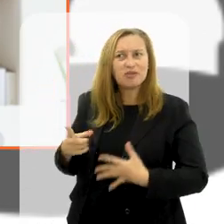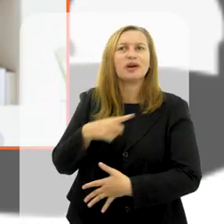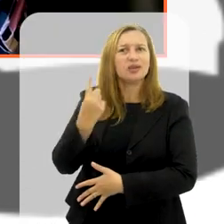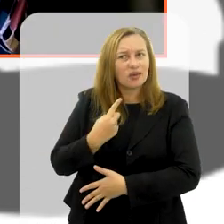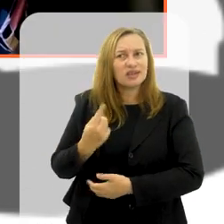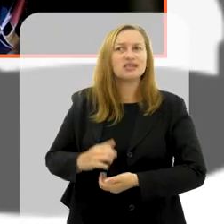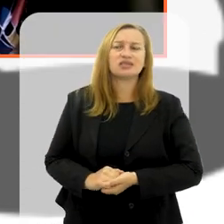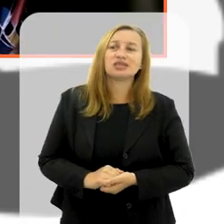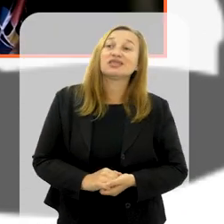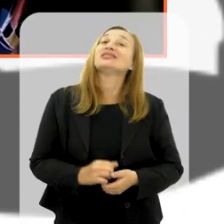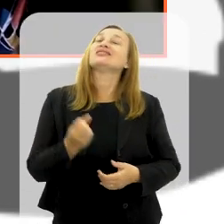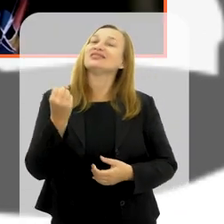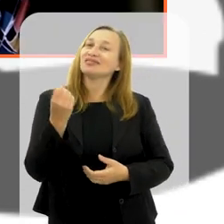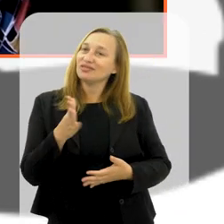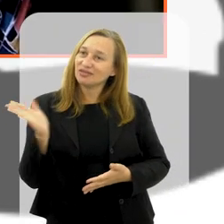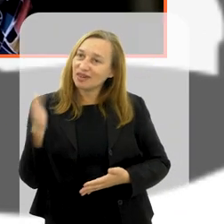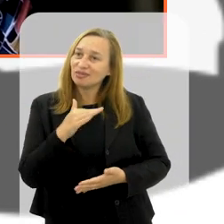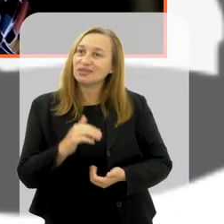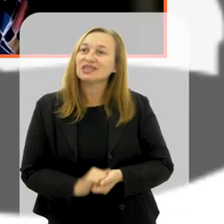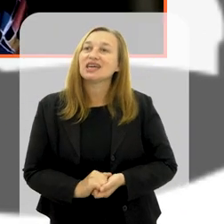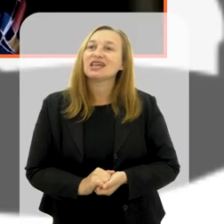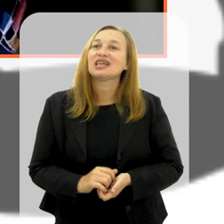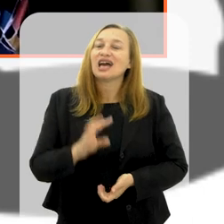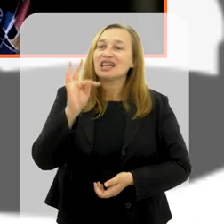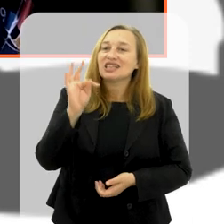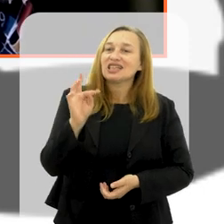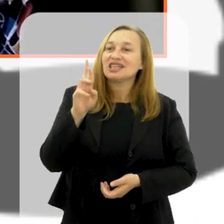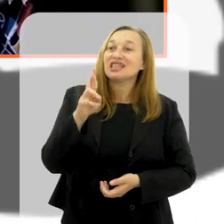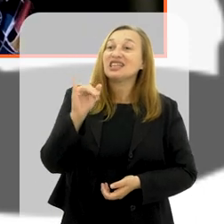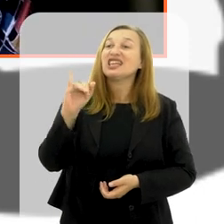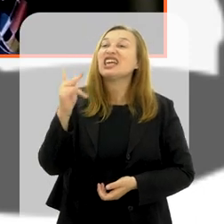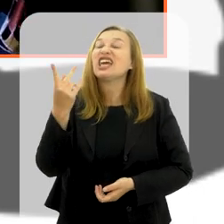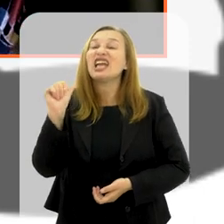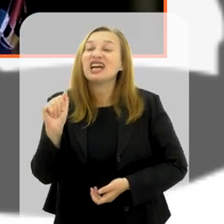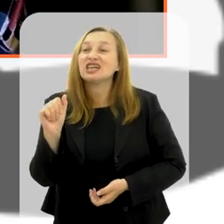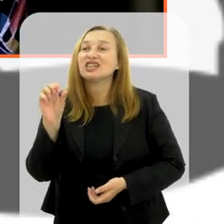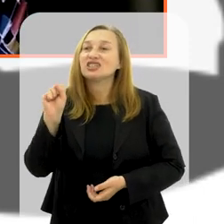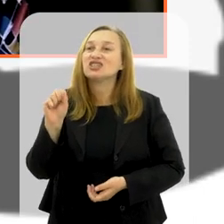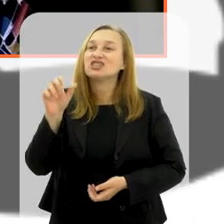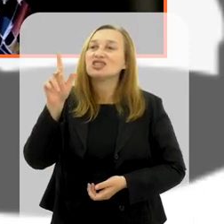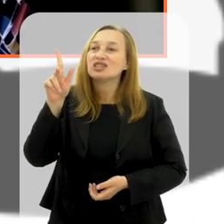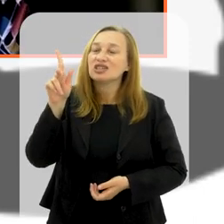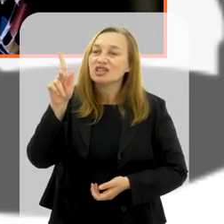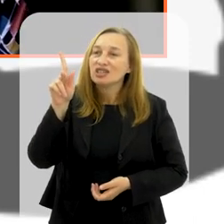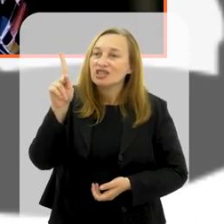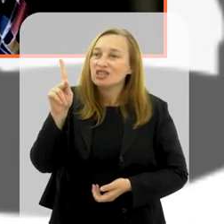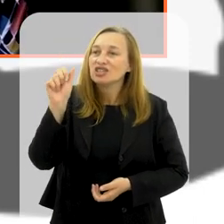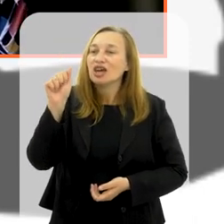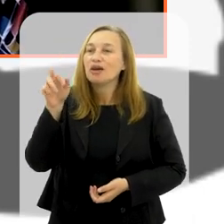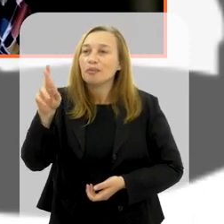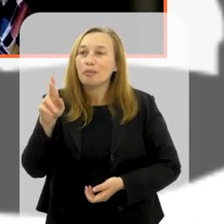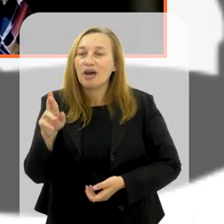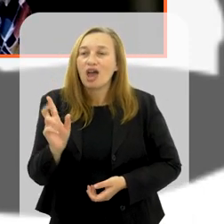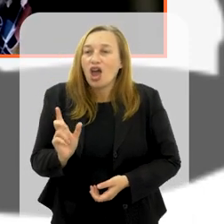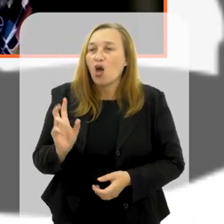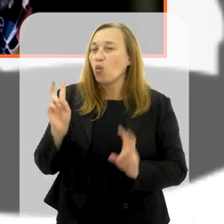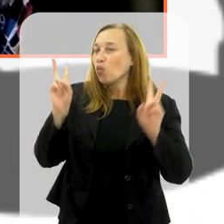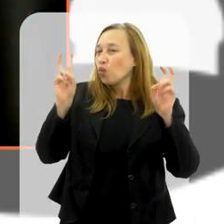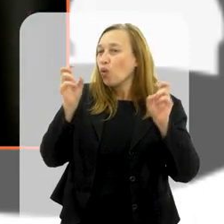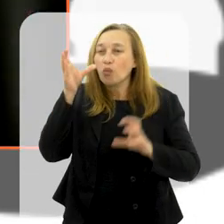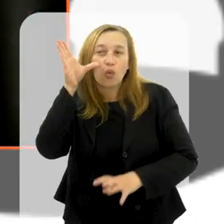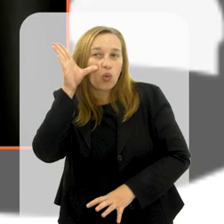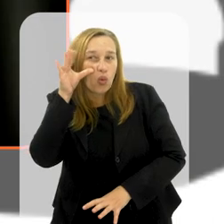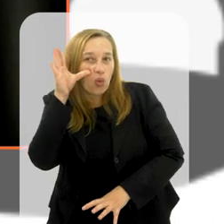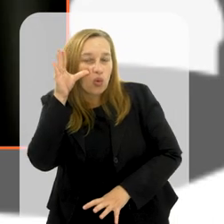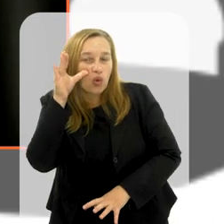gente. Claro, vamos lá. A trilha de Sherpas, o que é o Sherpa? Isso é um nome curioso, né?